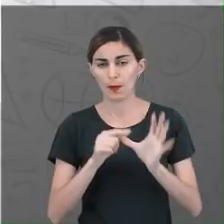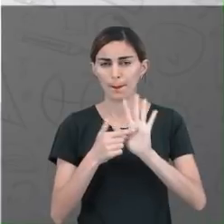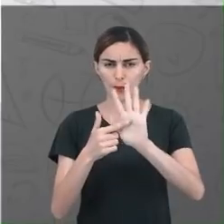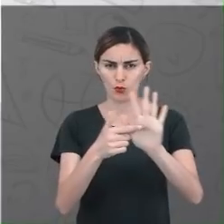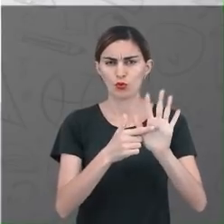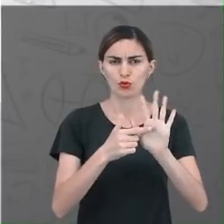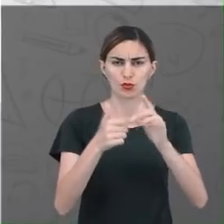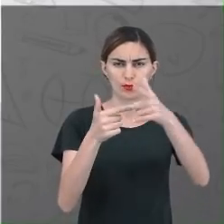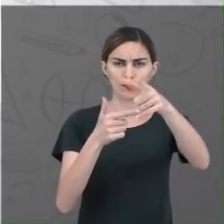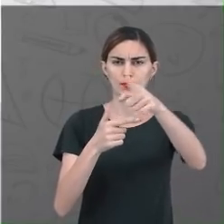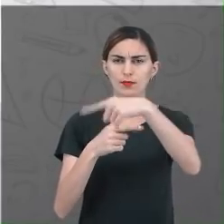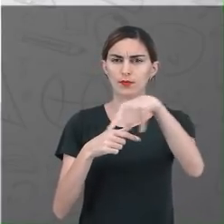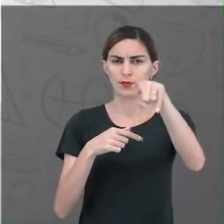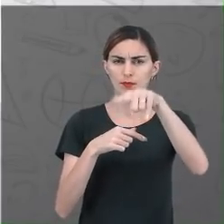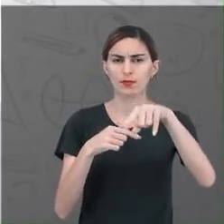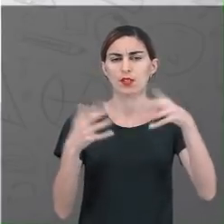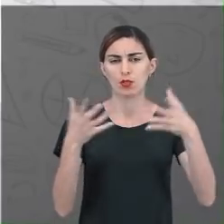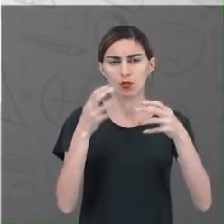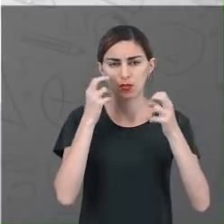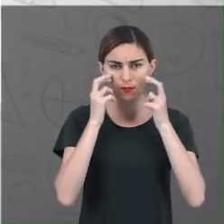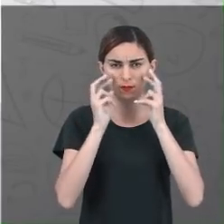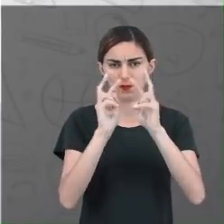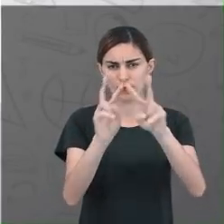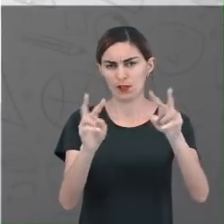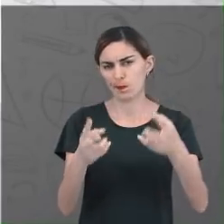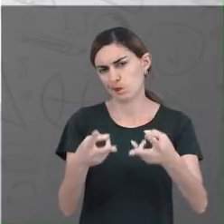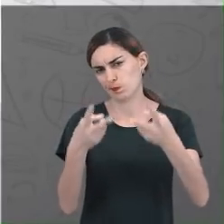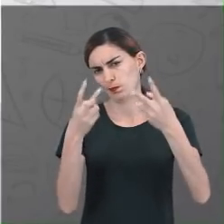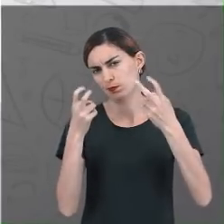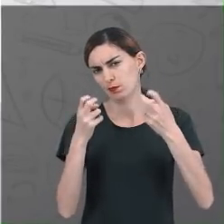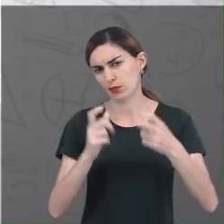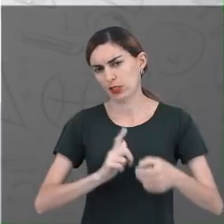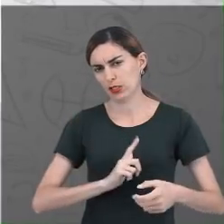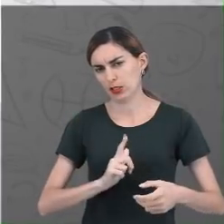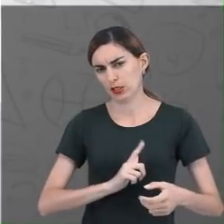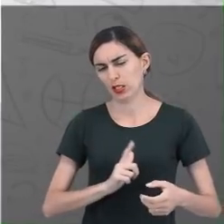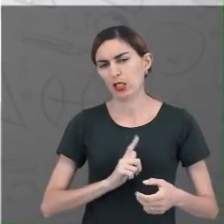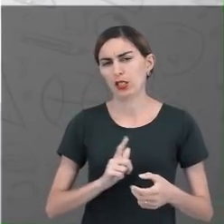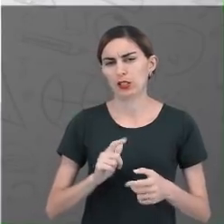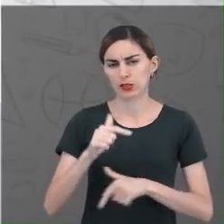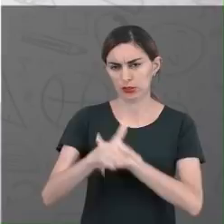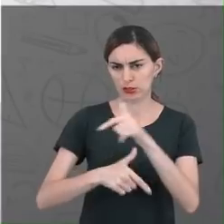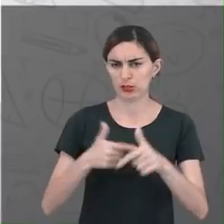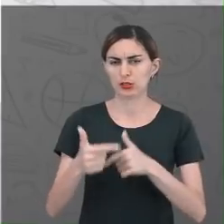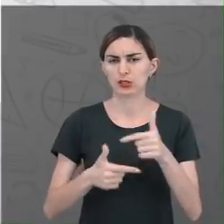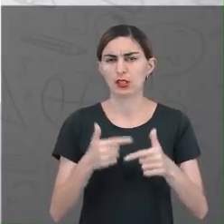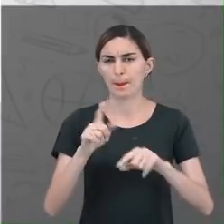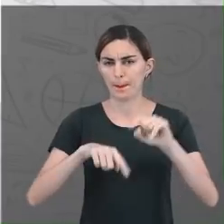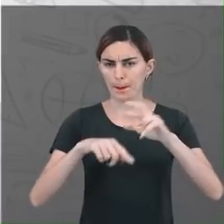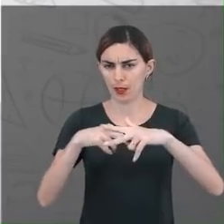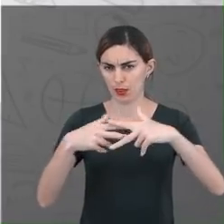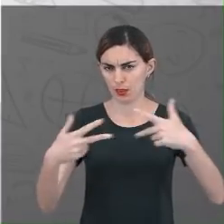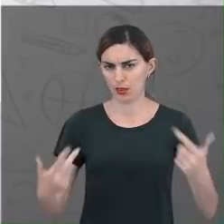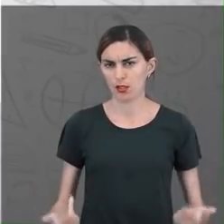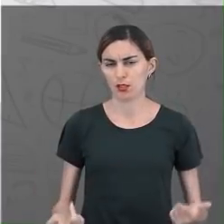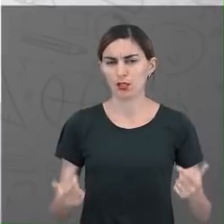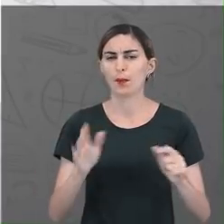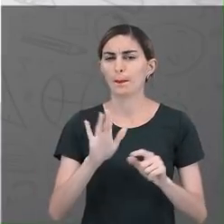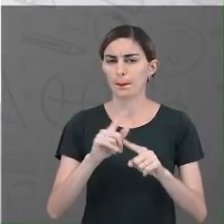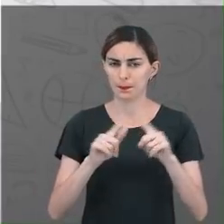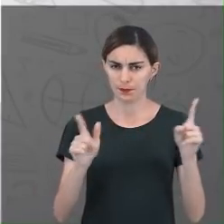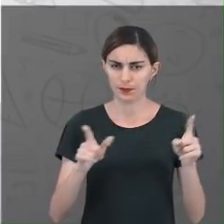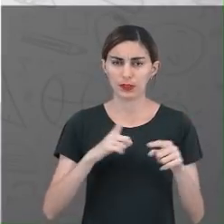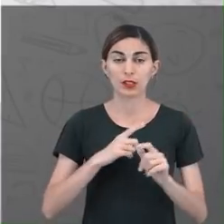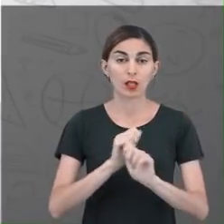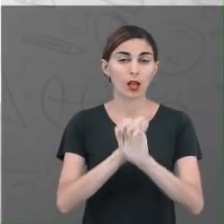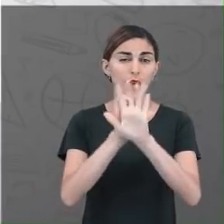outro ângulo. Então, a gente pode observar que existe uma unidade de tratamento de materiais, mas existe